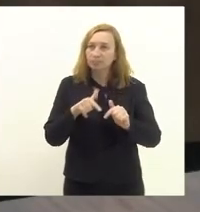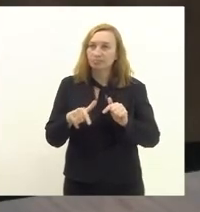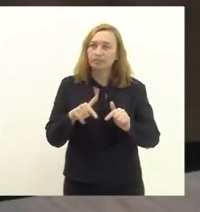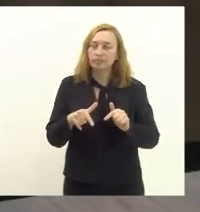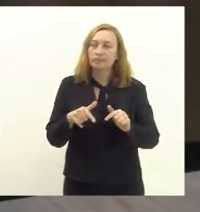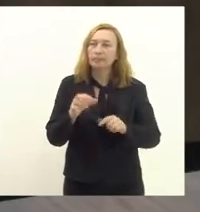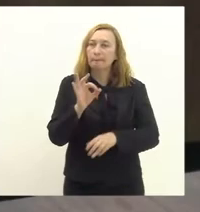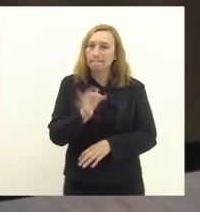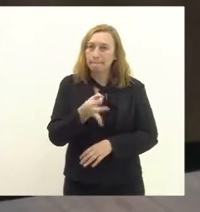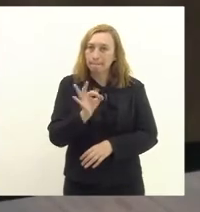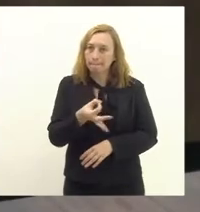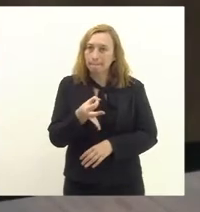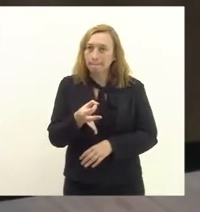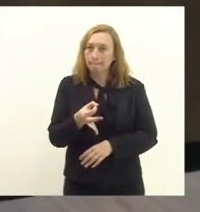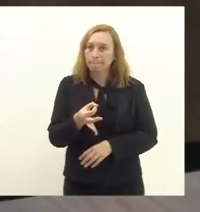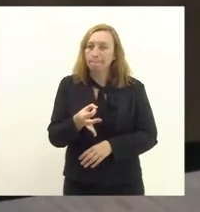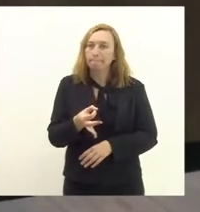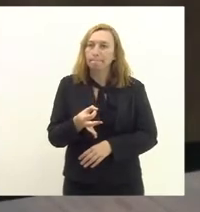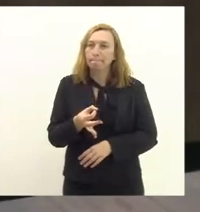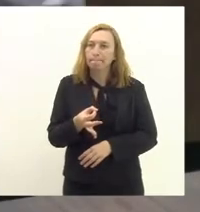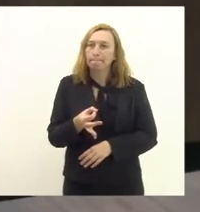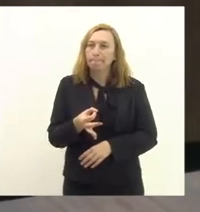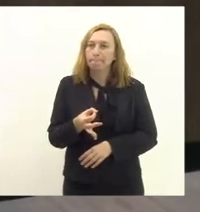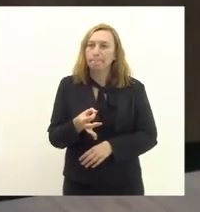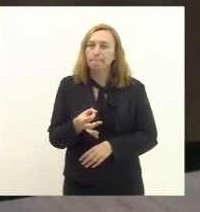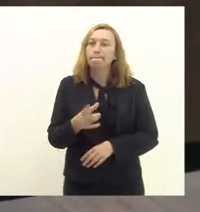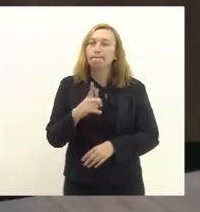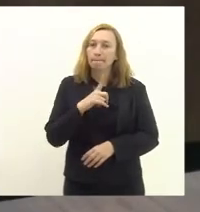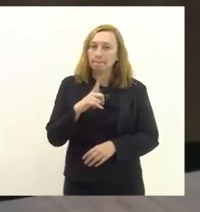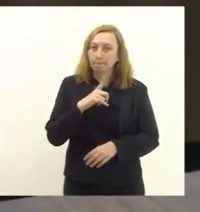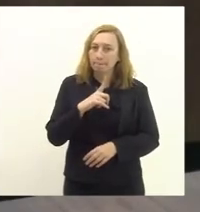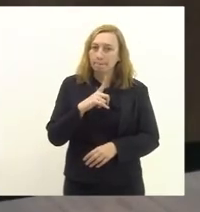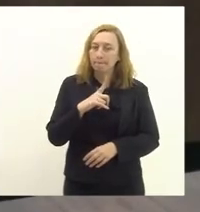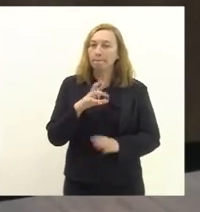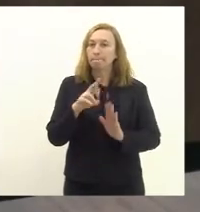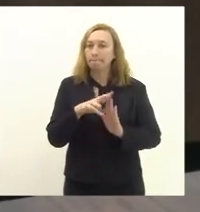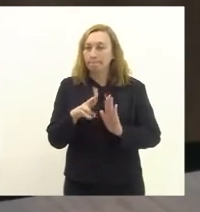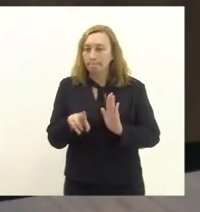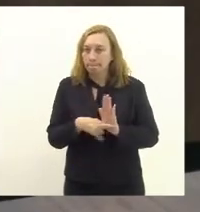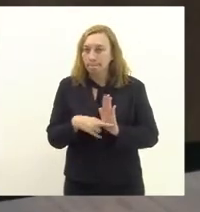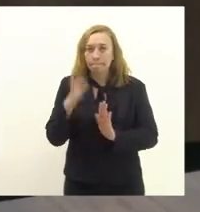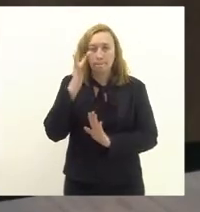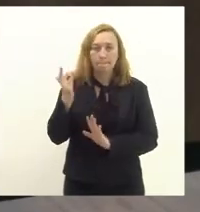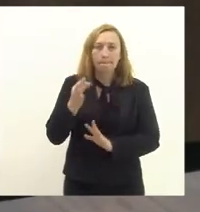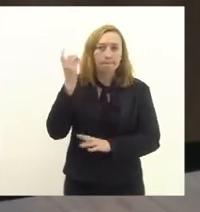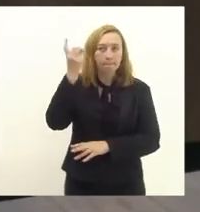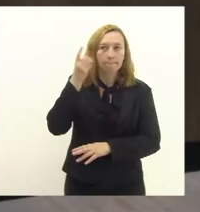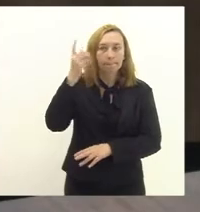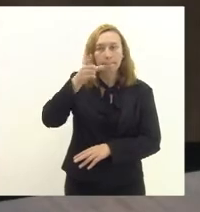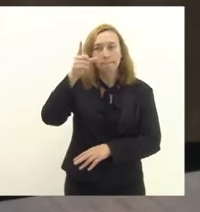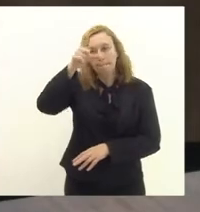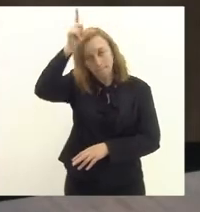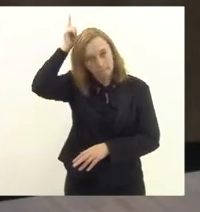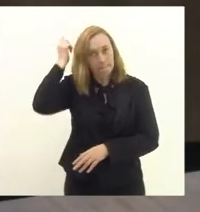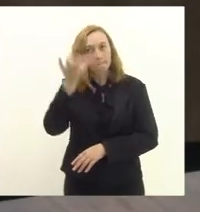porque justamente há uma... Porque temos o regime, eu não sei se o deputado Luiz Paulo quer falar sobre esse assunto. O parecer é